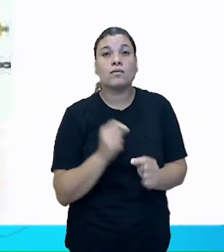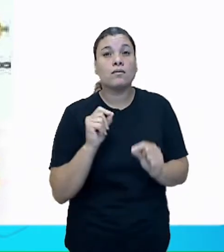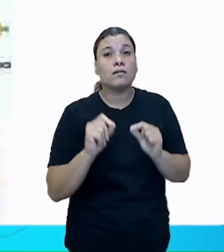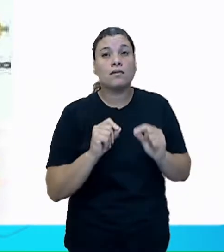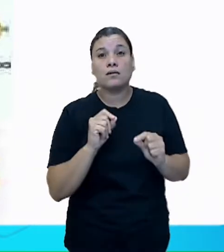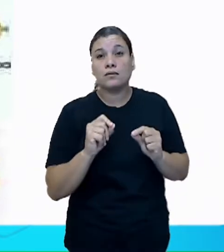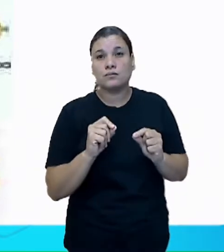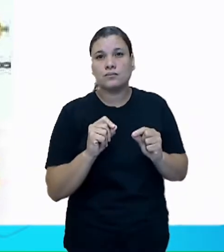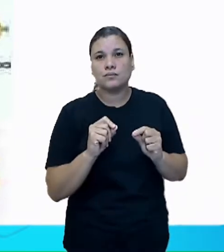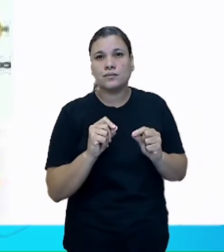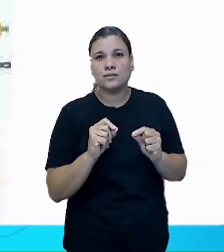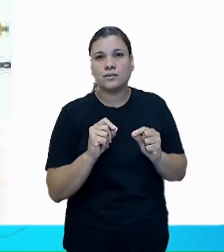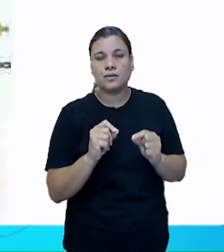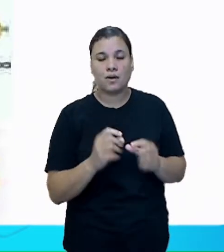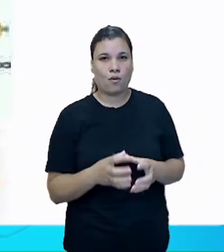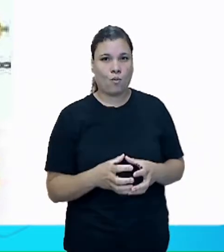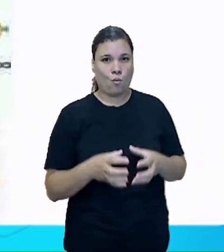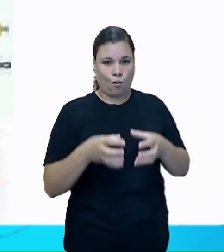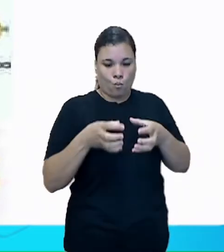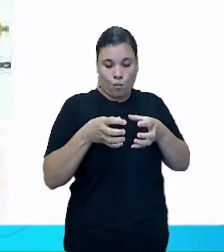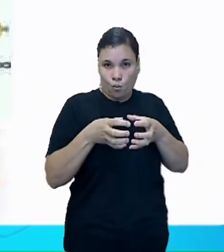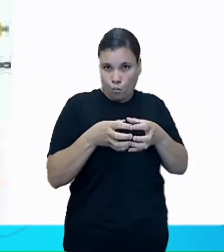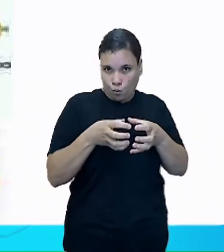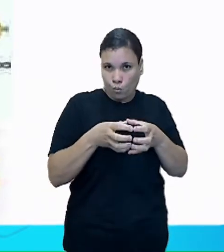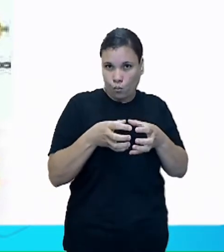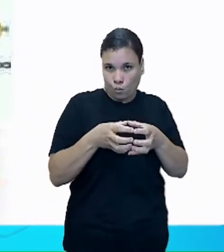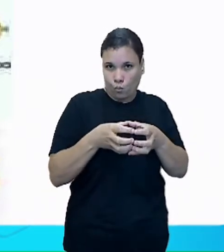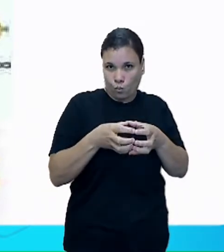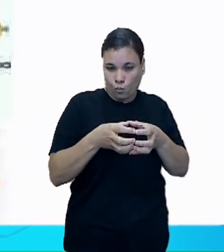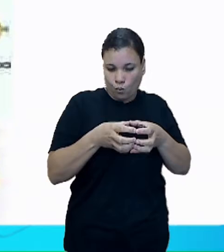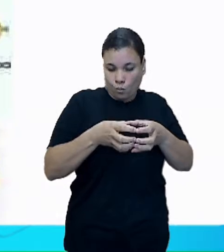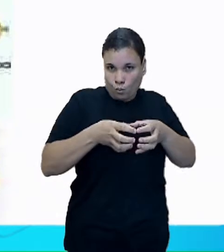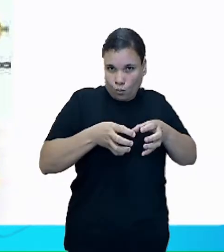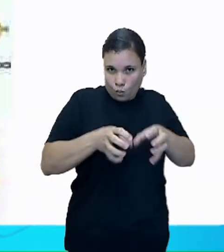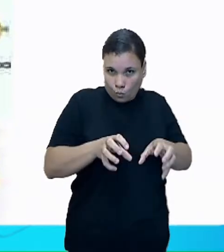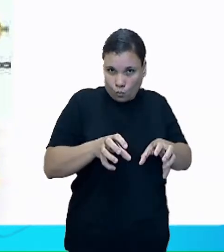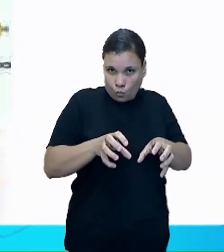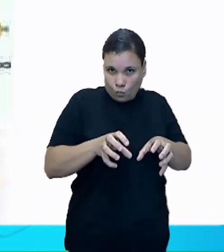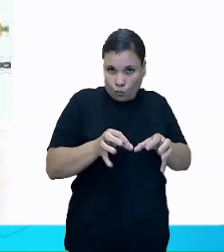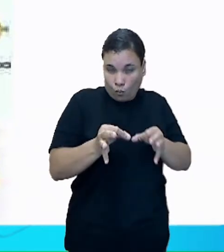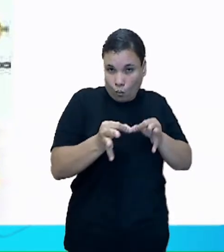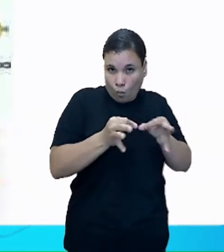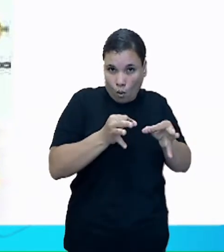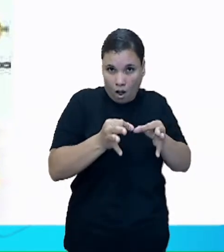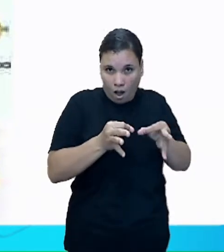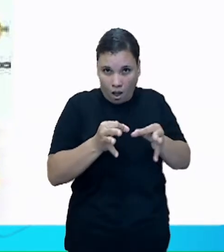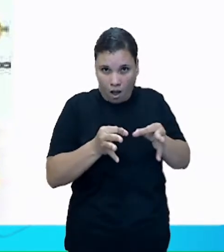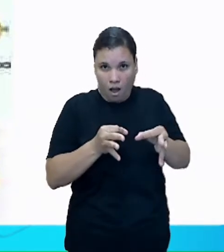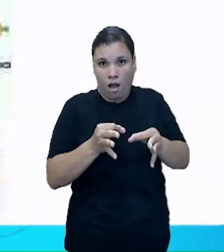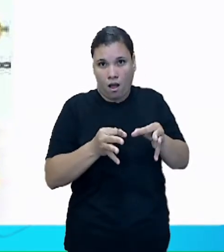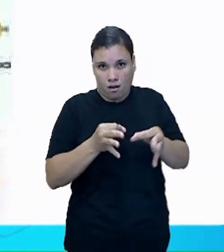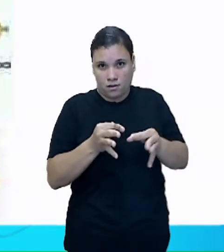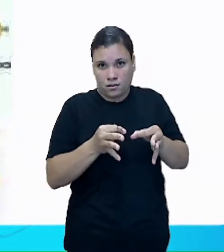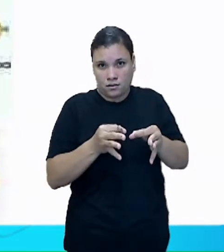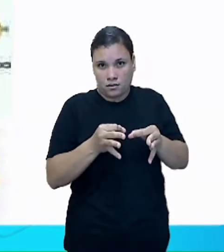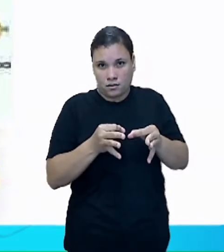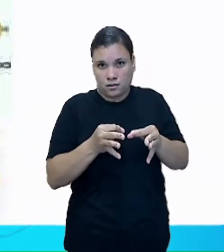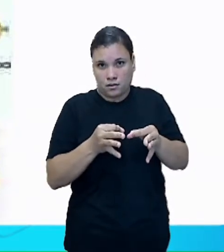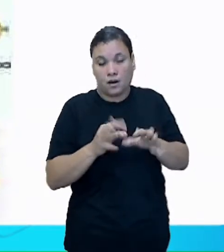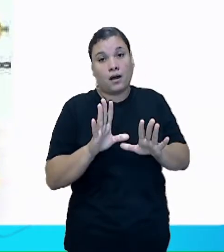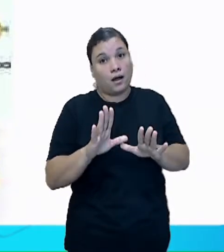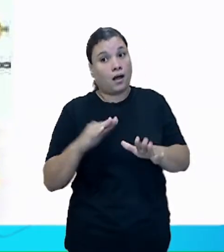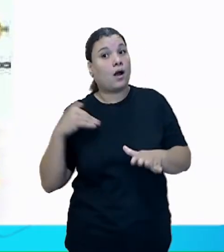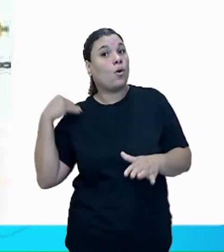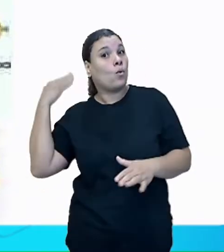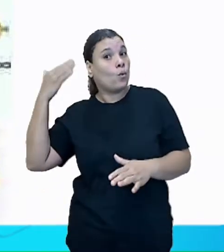mudas. A muda, ela consegue se organizar depois de um período, ela vai se